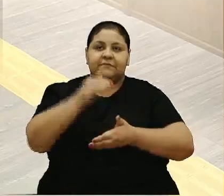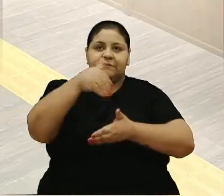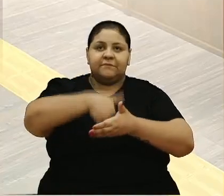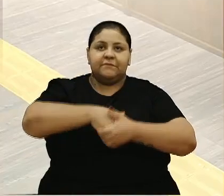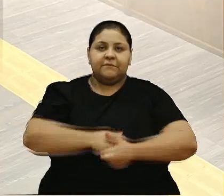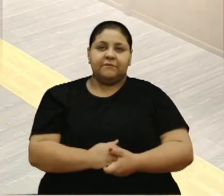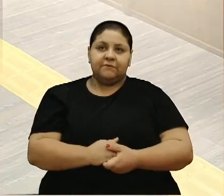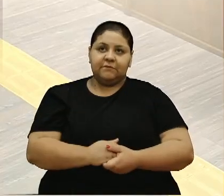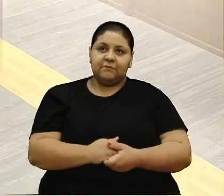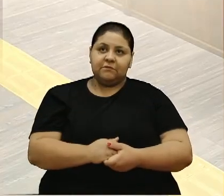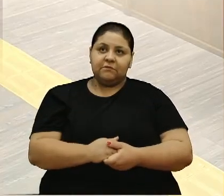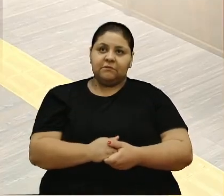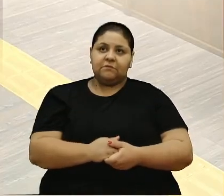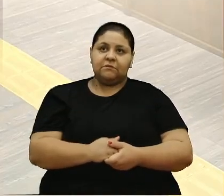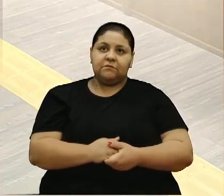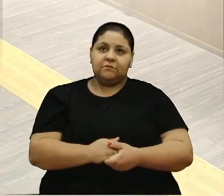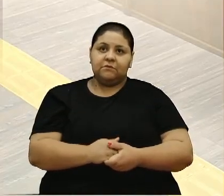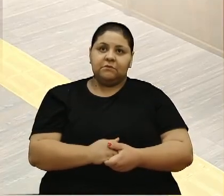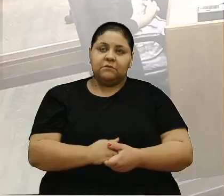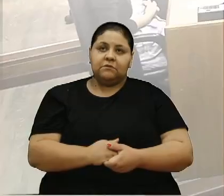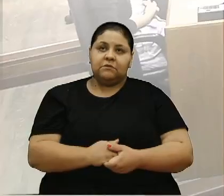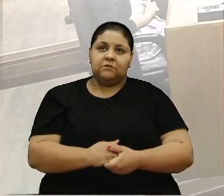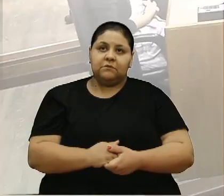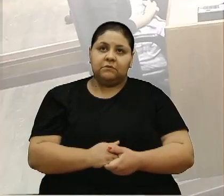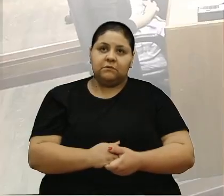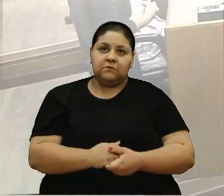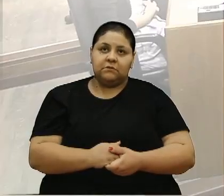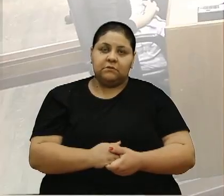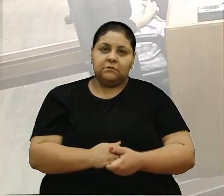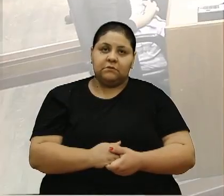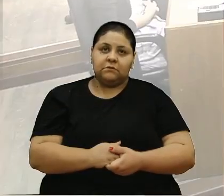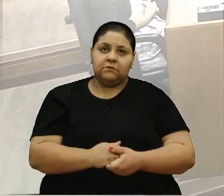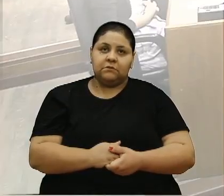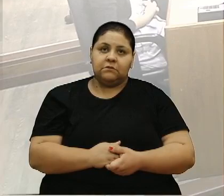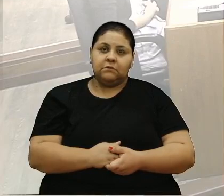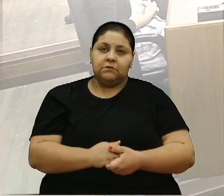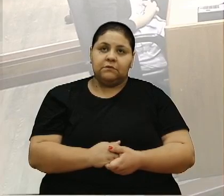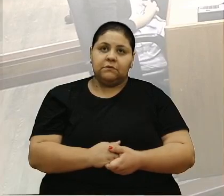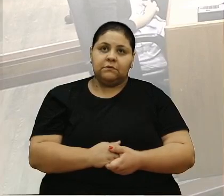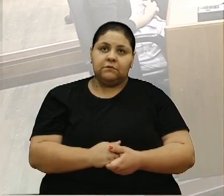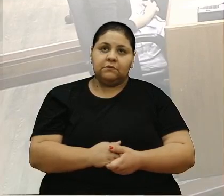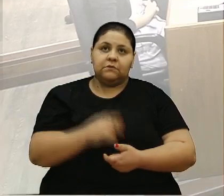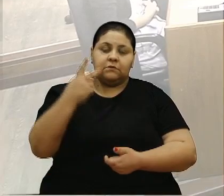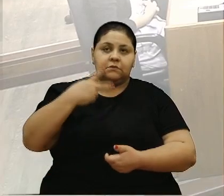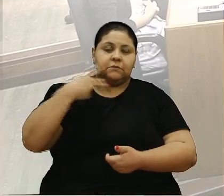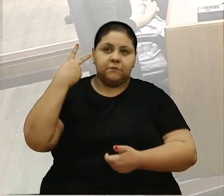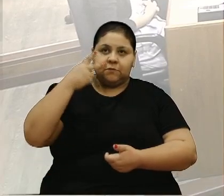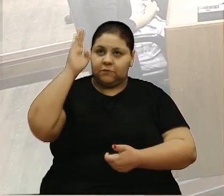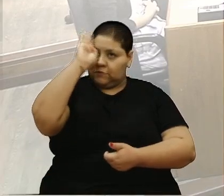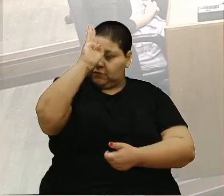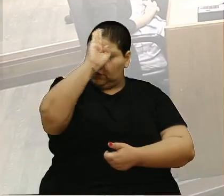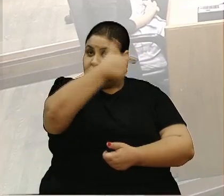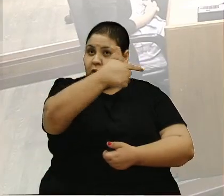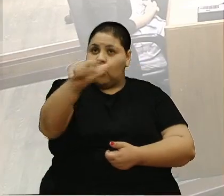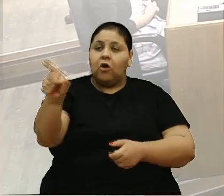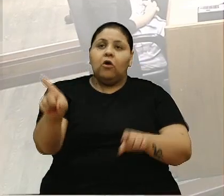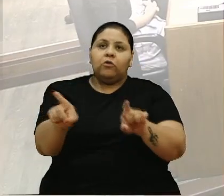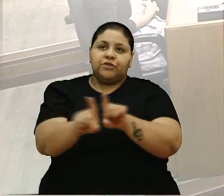Voto, presidente. Para declarar voto, vereador Rafael Bueno. Vereador Bressan, outra coisa que tem que